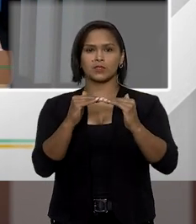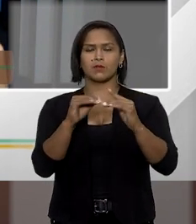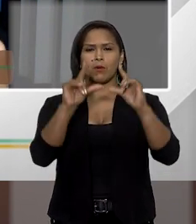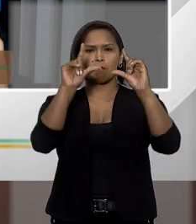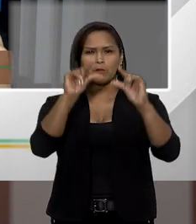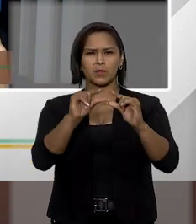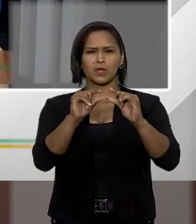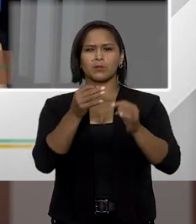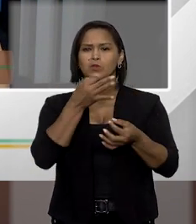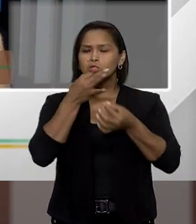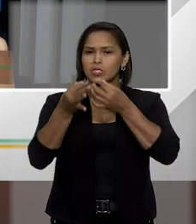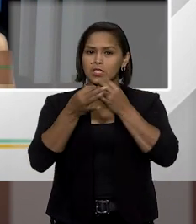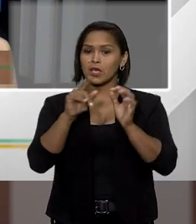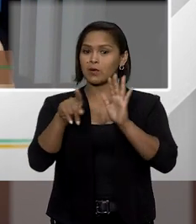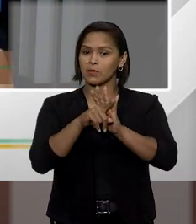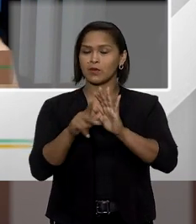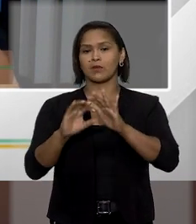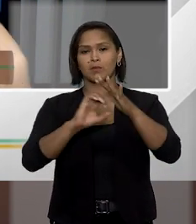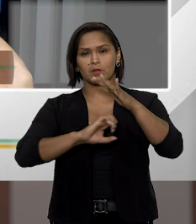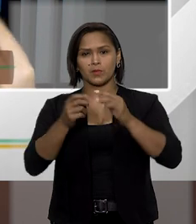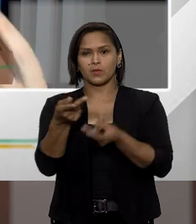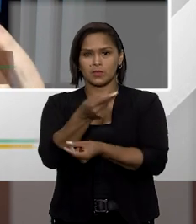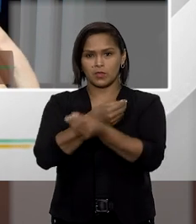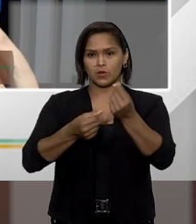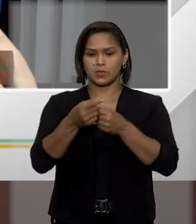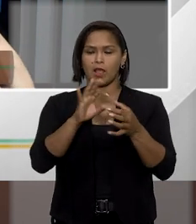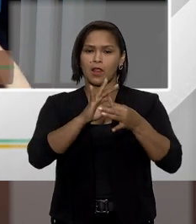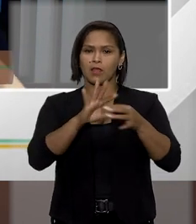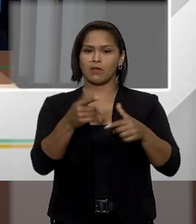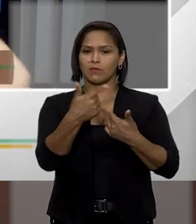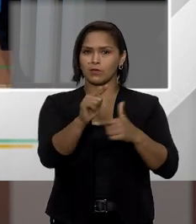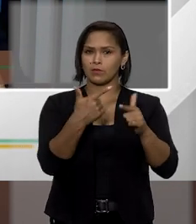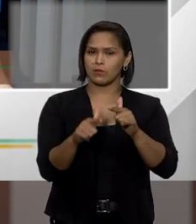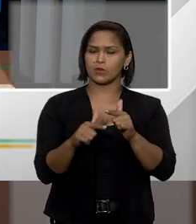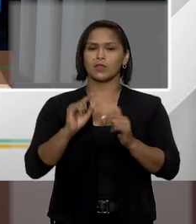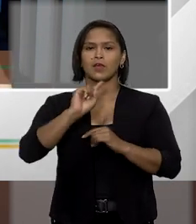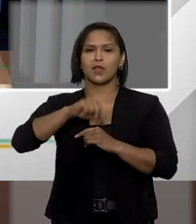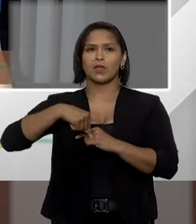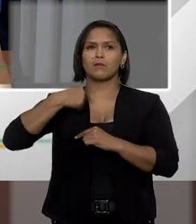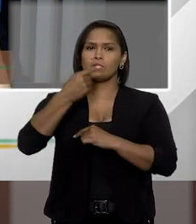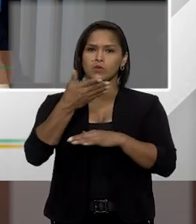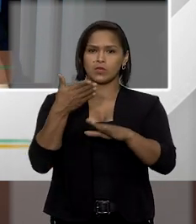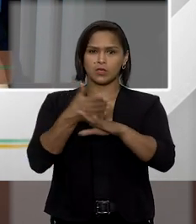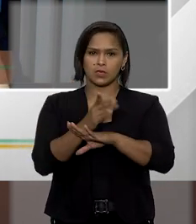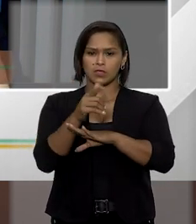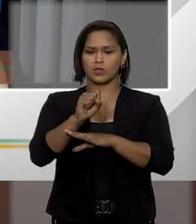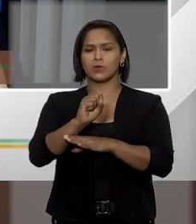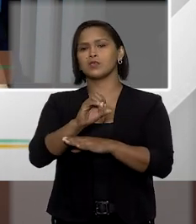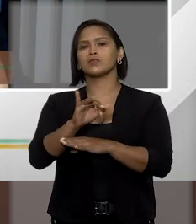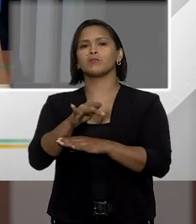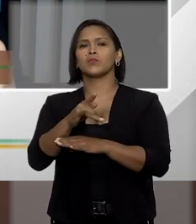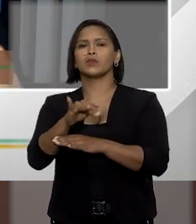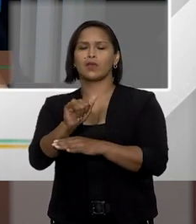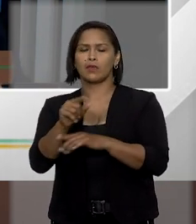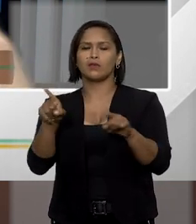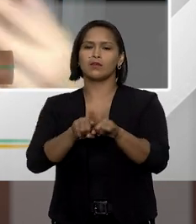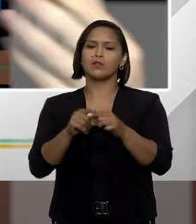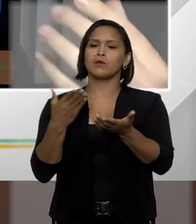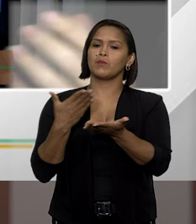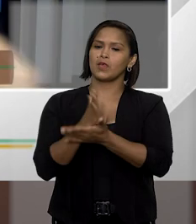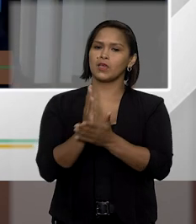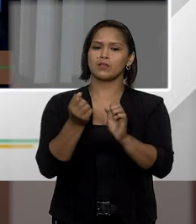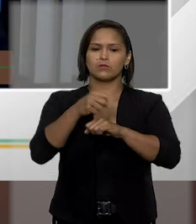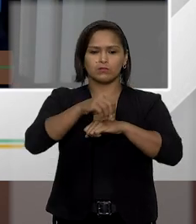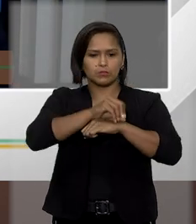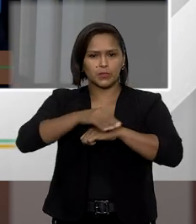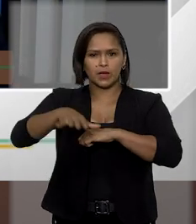estabelecimento mínimo de critérios para que uma empresa negociasse livremente com outra. Posteriormente é que ele é inserido no FCPA e posteriormente é que ele